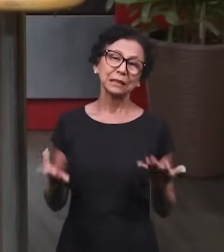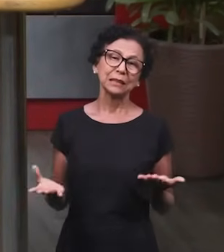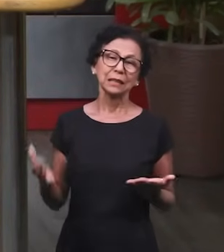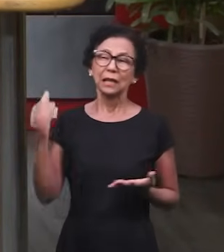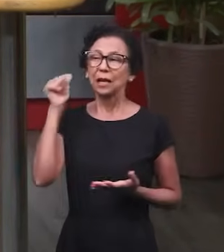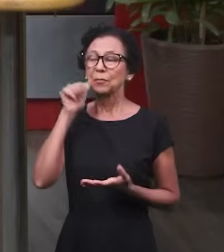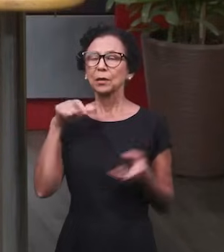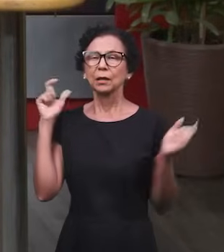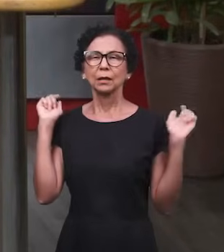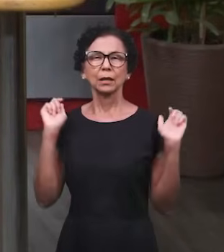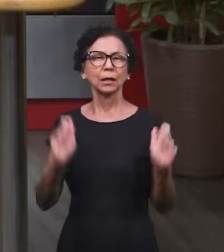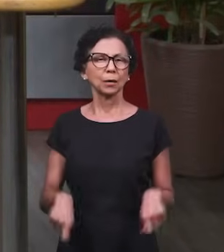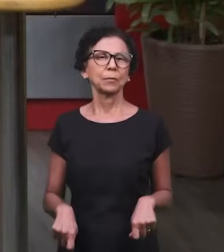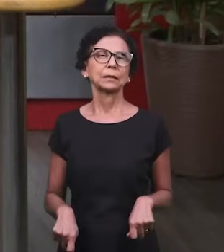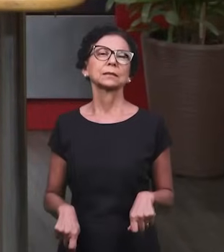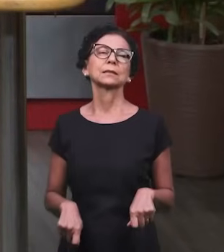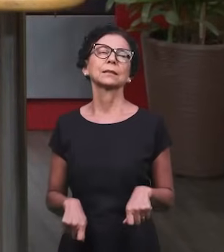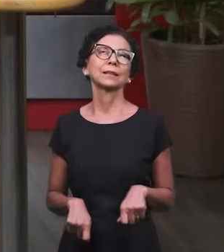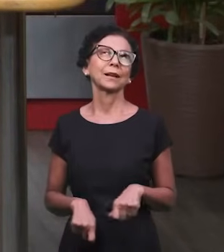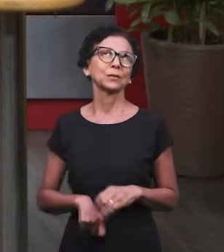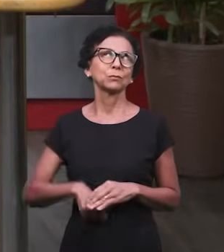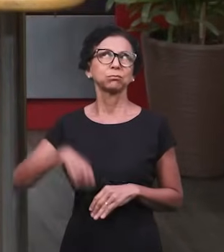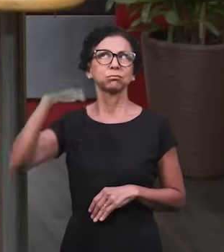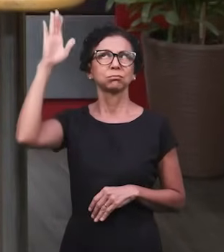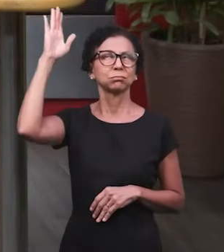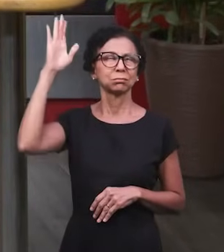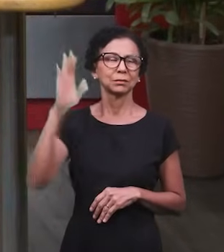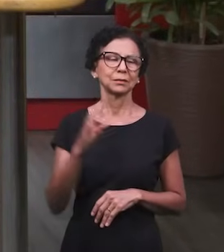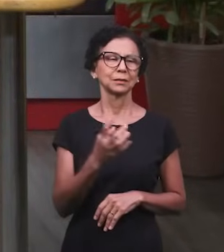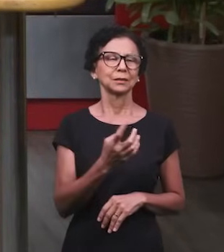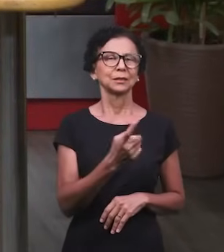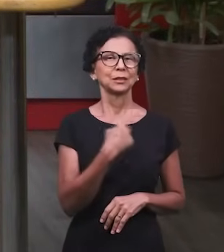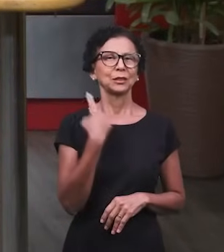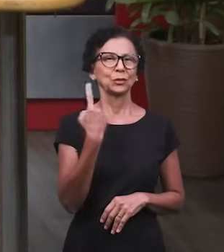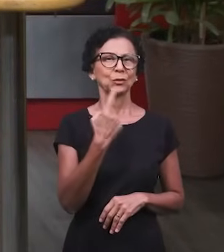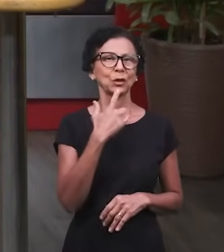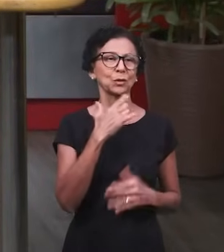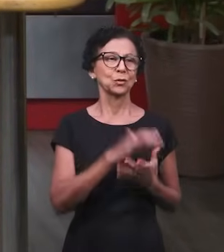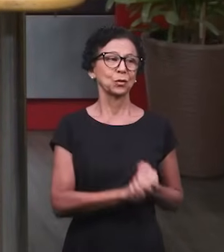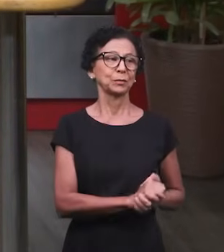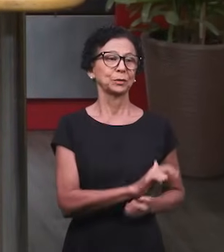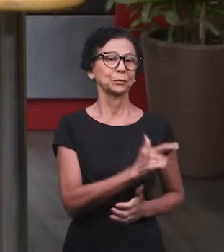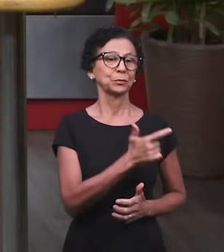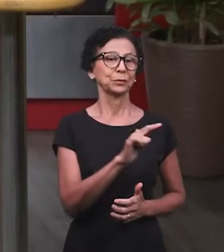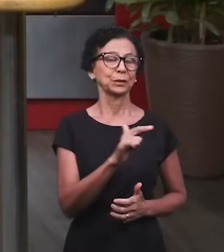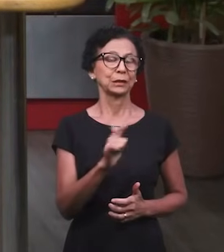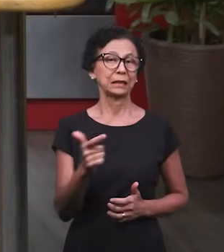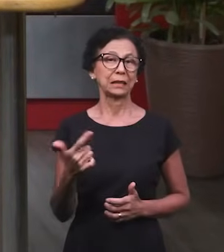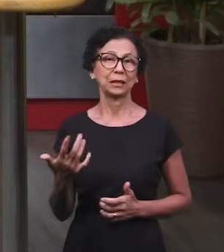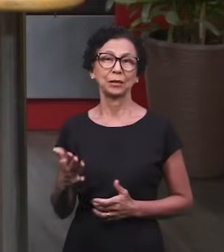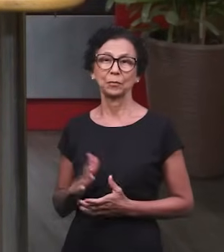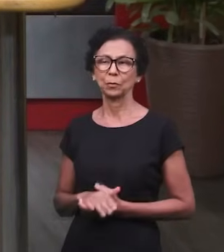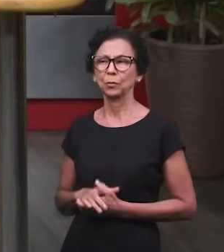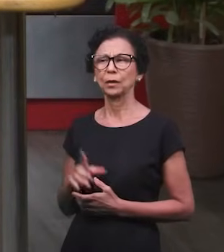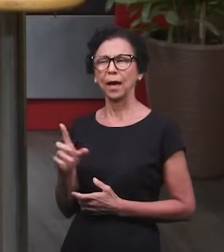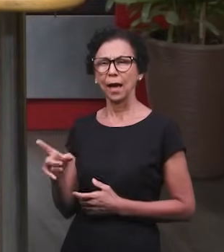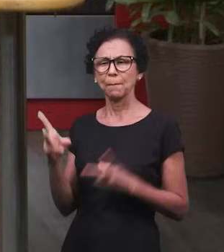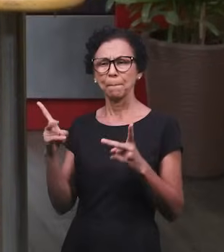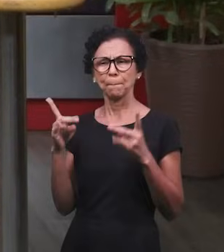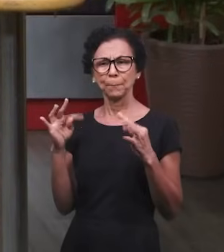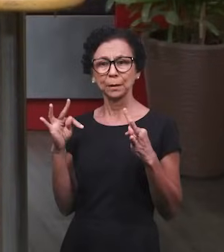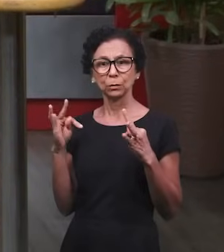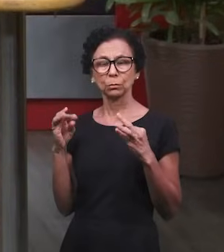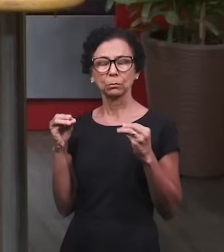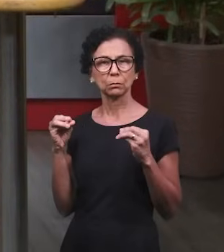tem uma capacidade multitarefa que nós não temos e Graças a Deus que elas têm porque elas vem o que nós não estamos vendo Então